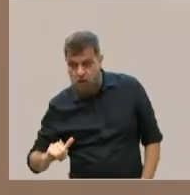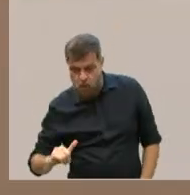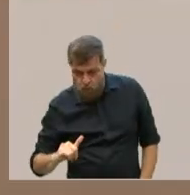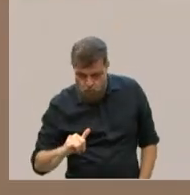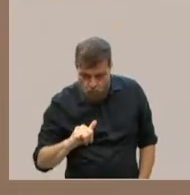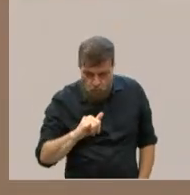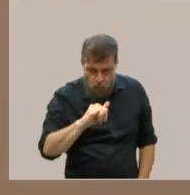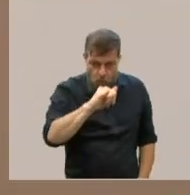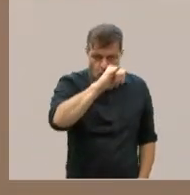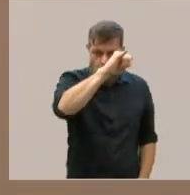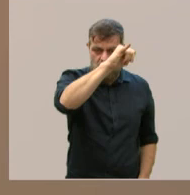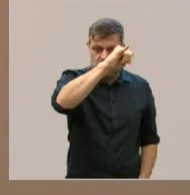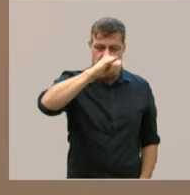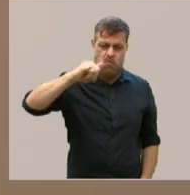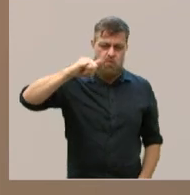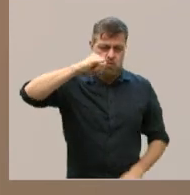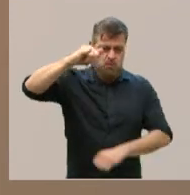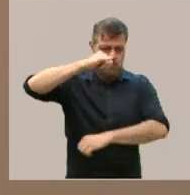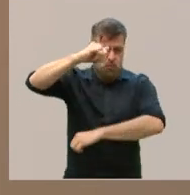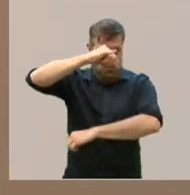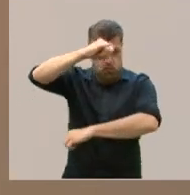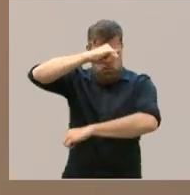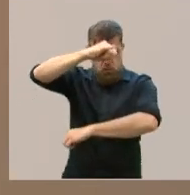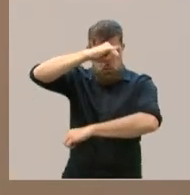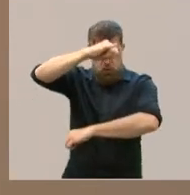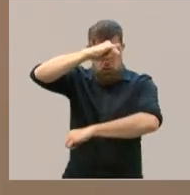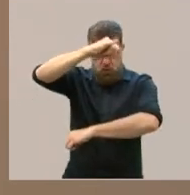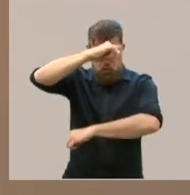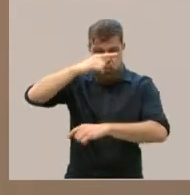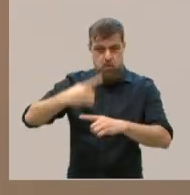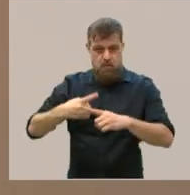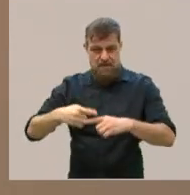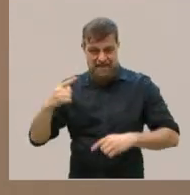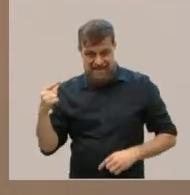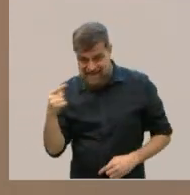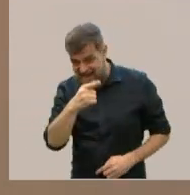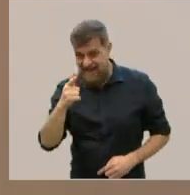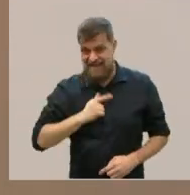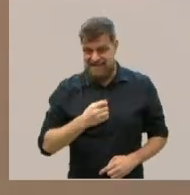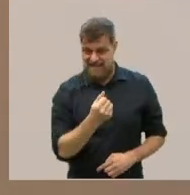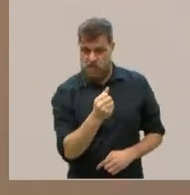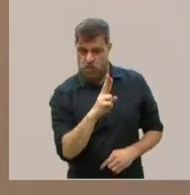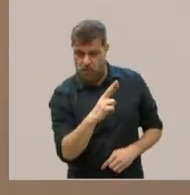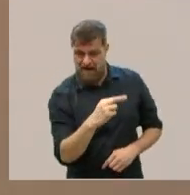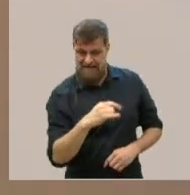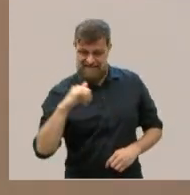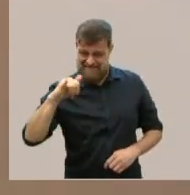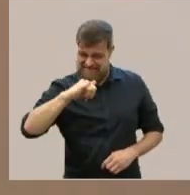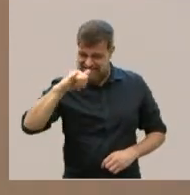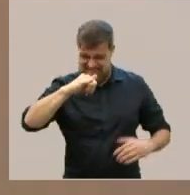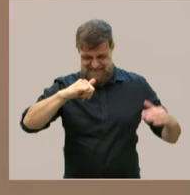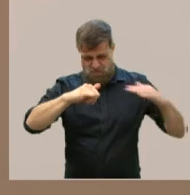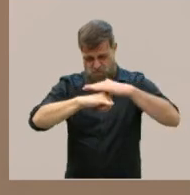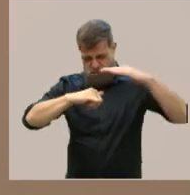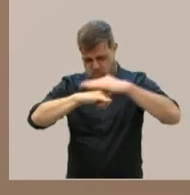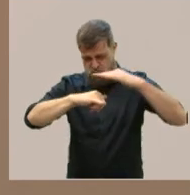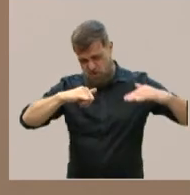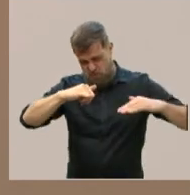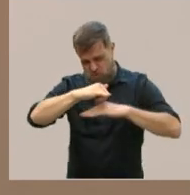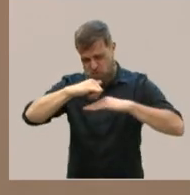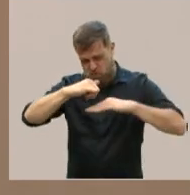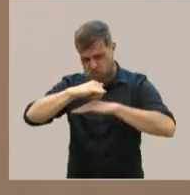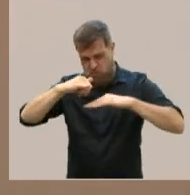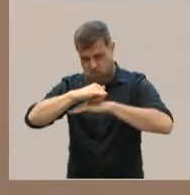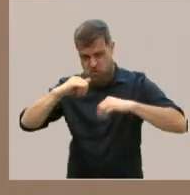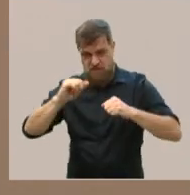isso, mas ele só flutua, ele só sobe, porque ele está, volta a dizer, atacando o ar, e o ar está passando por cima e por baixo da